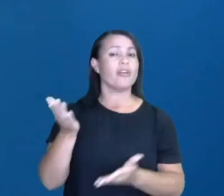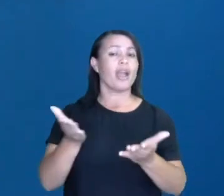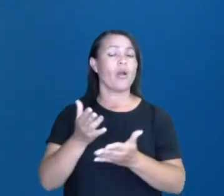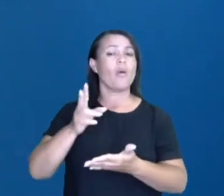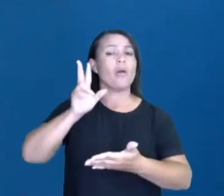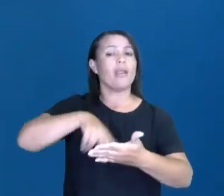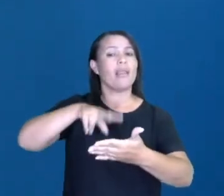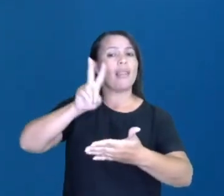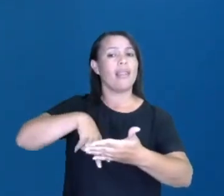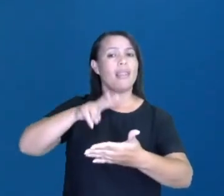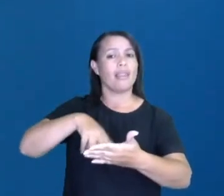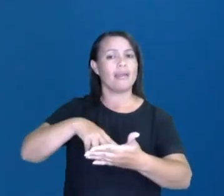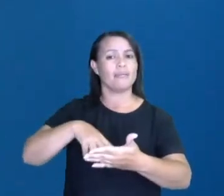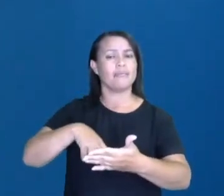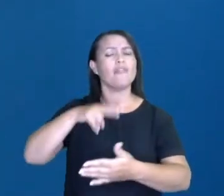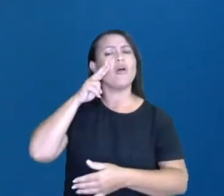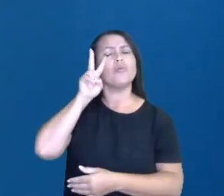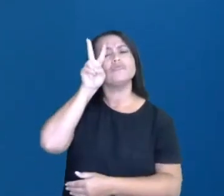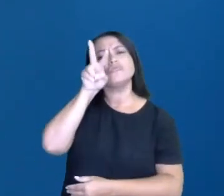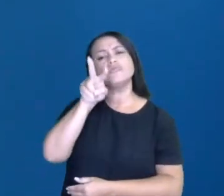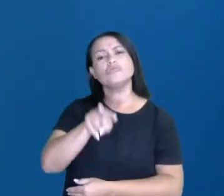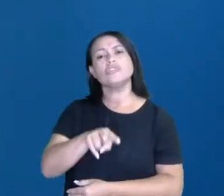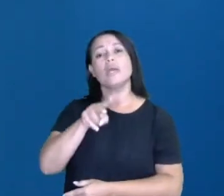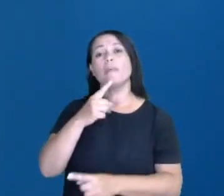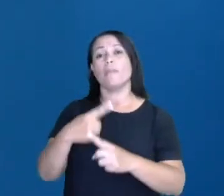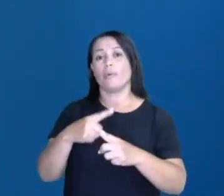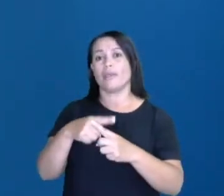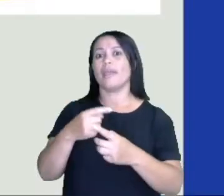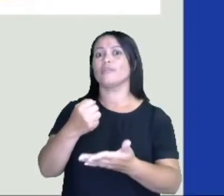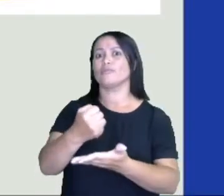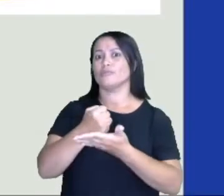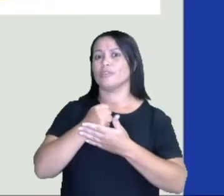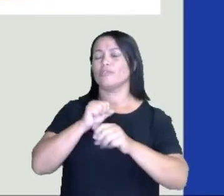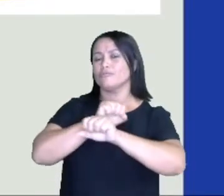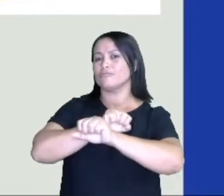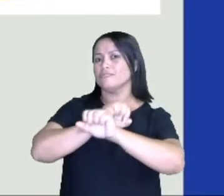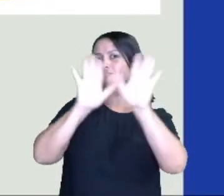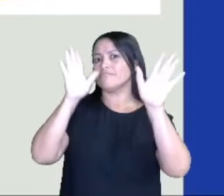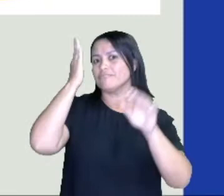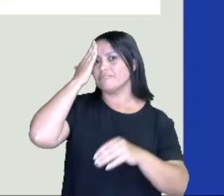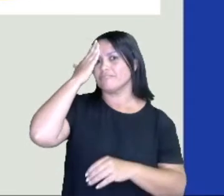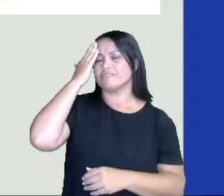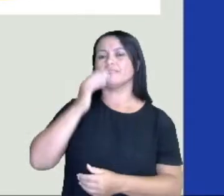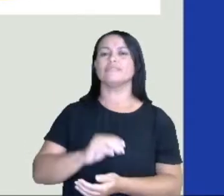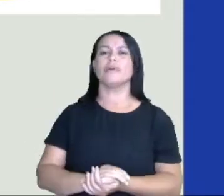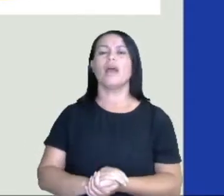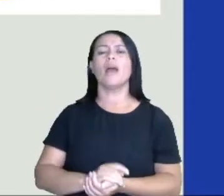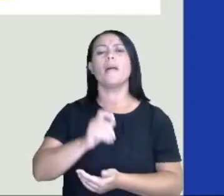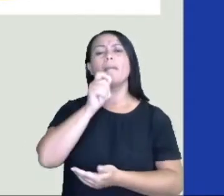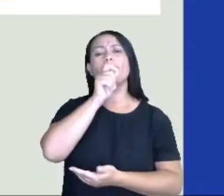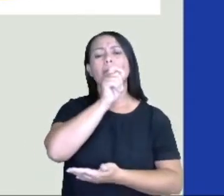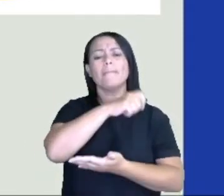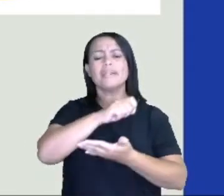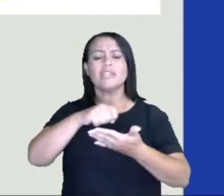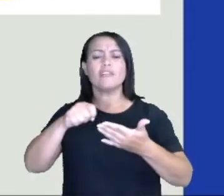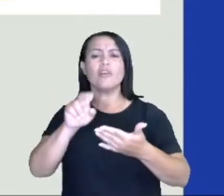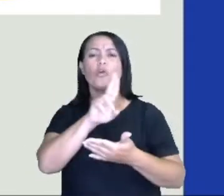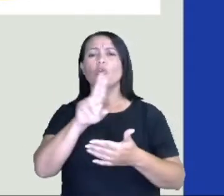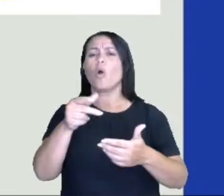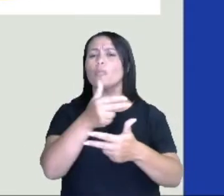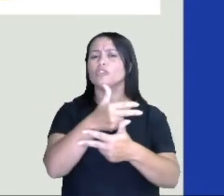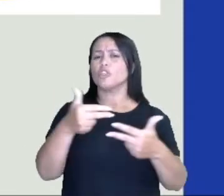ler aqui, que a leitura sempre nos ajuda a compreender melhor. Para escrever os nomes de